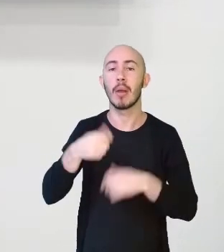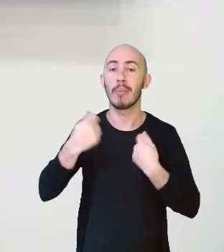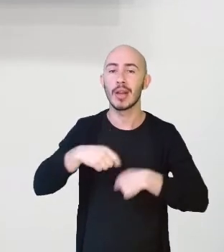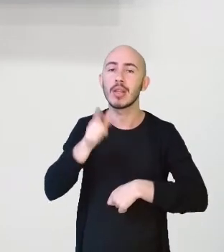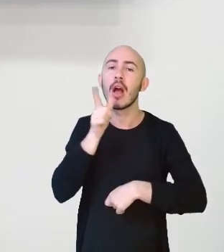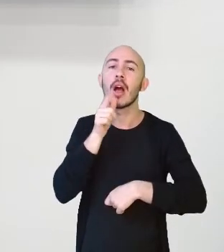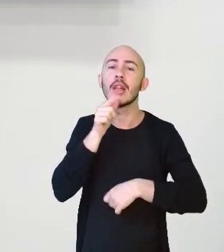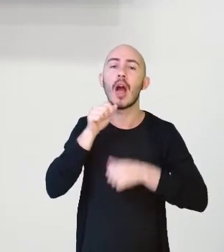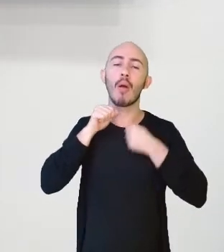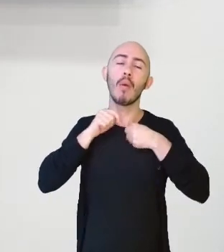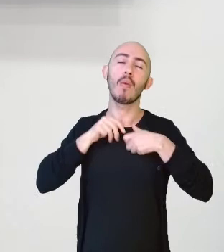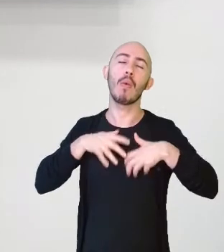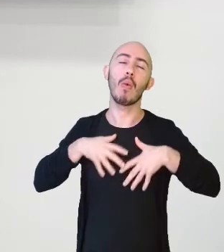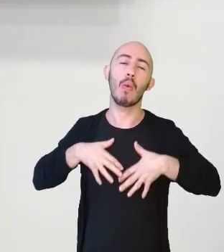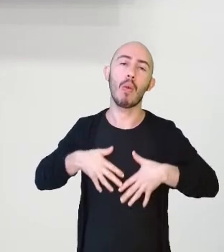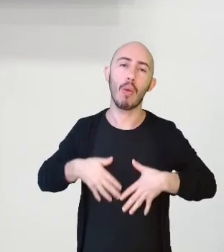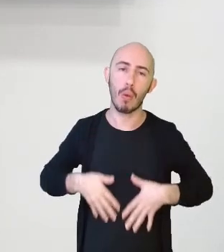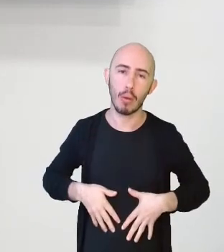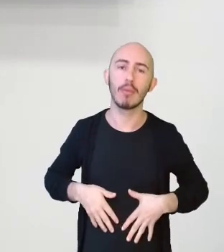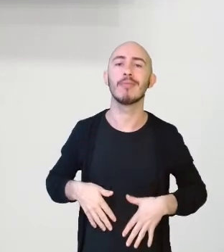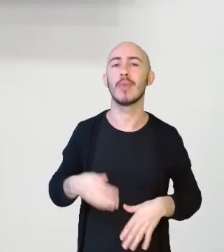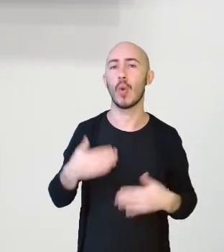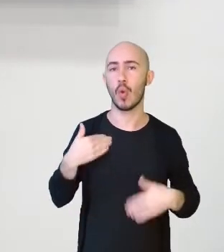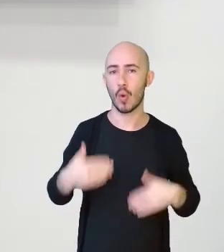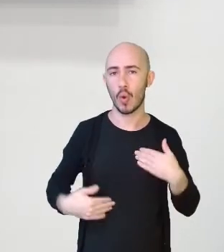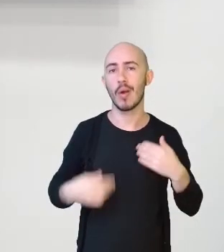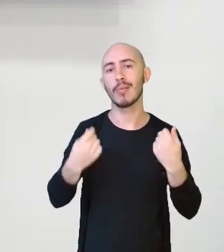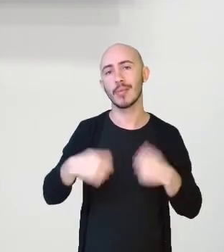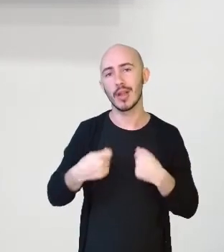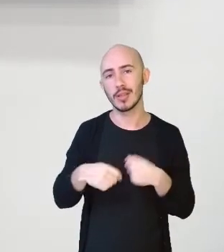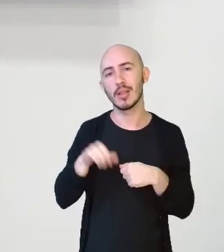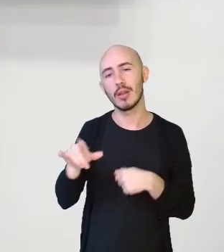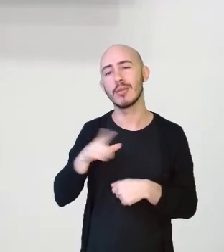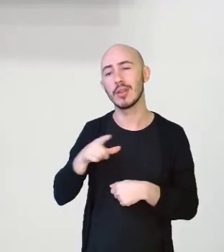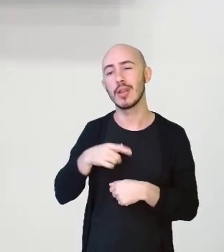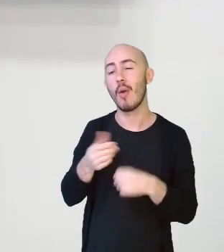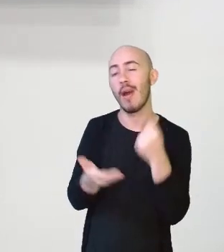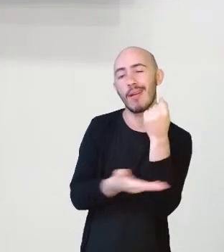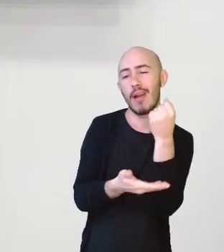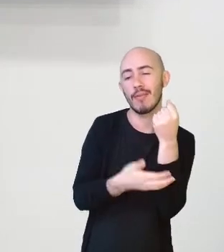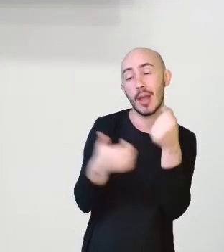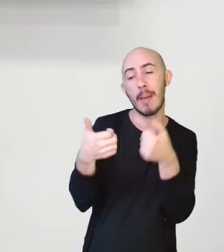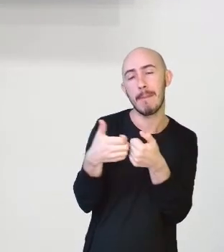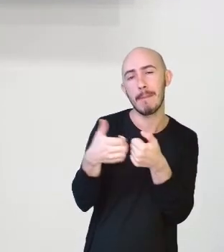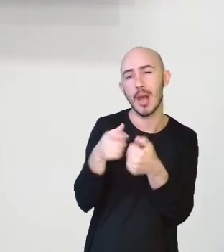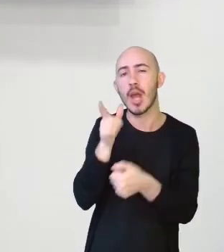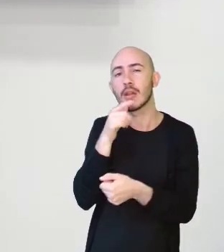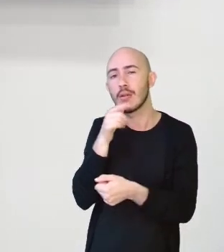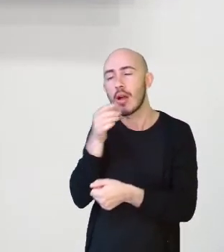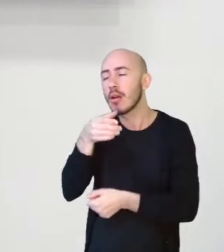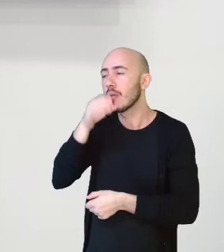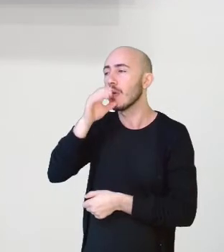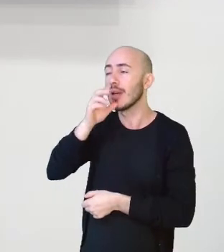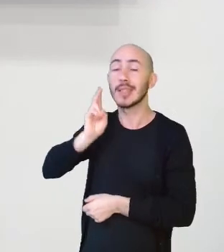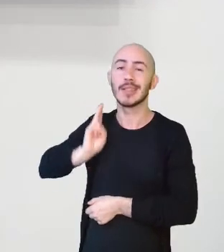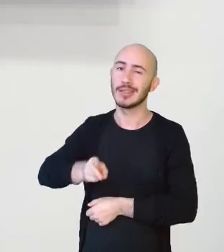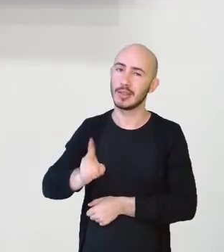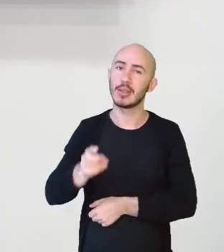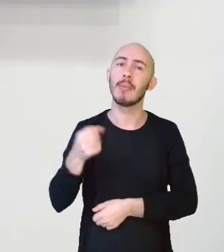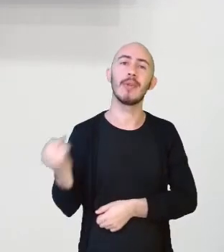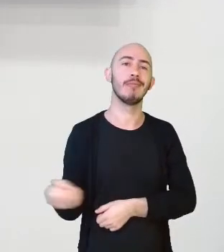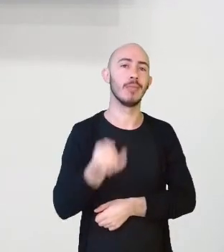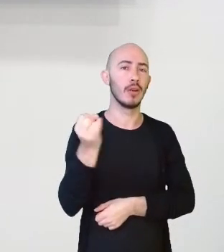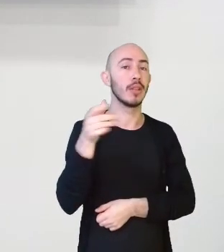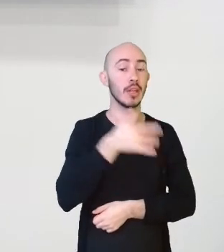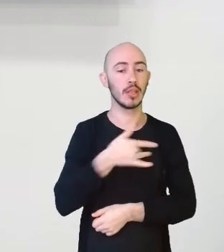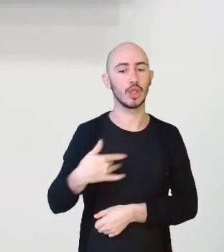ele precisa de beber água. Então, tem sempre uma garrafinha perto, sempre te hidratando, é muito importante para a